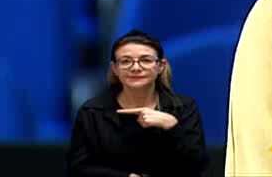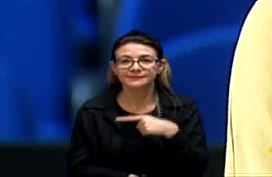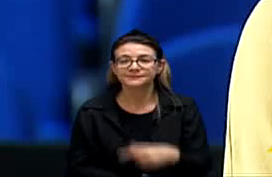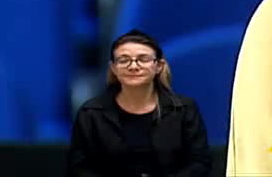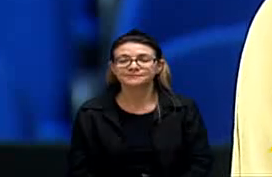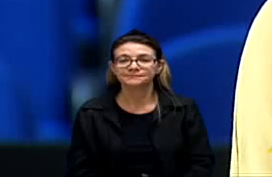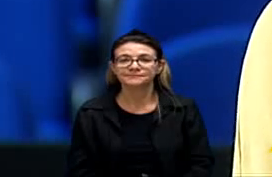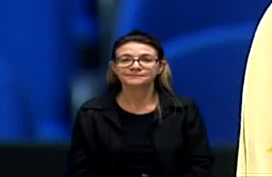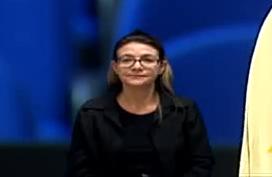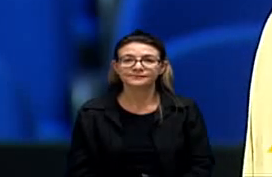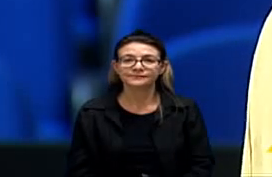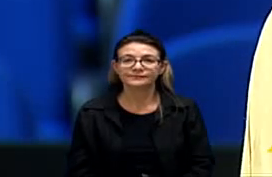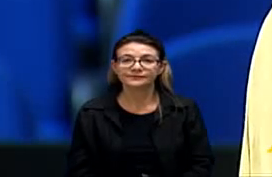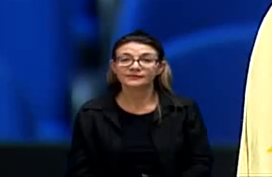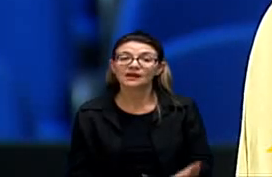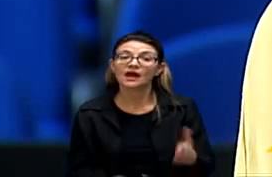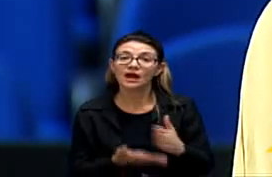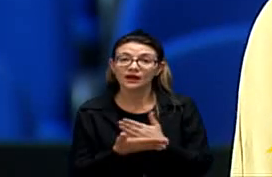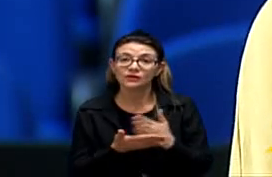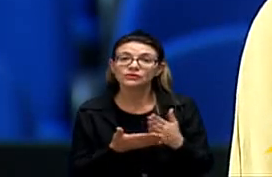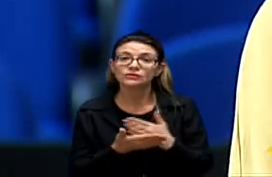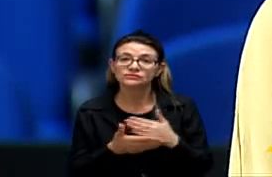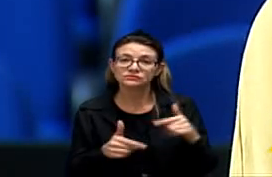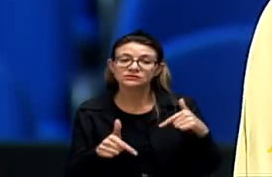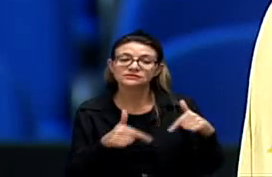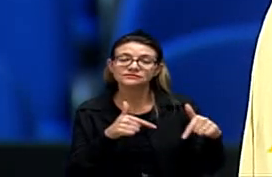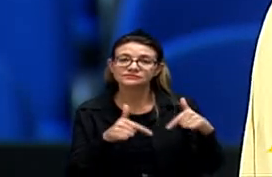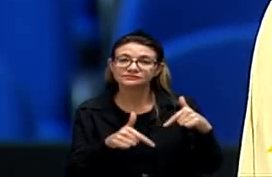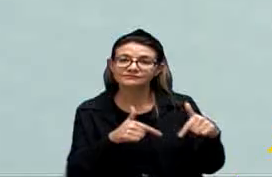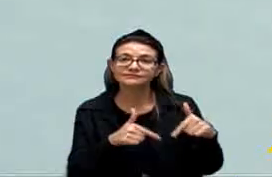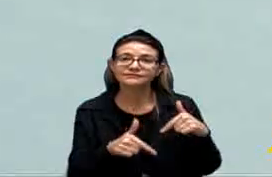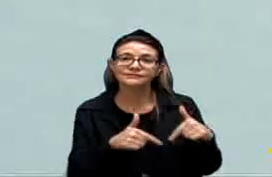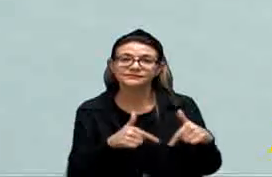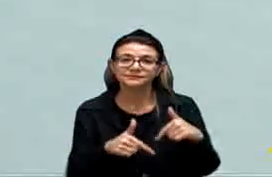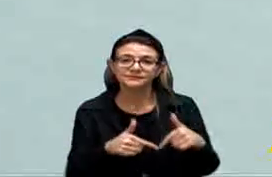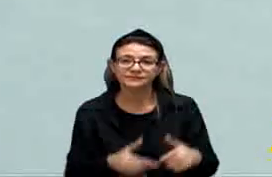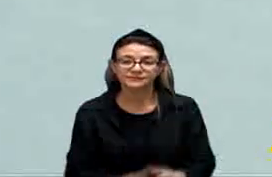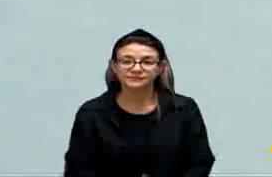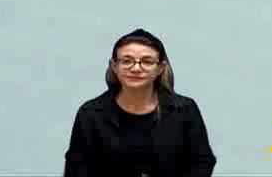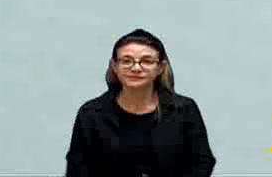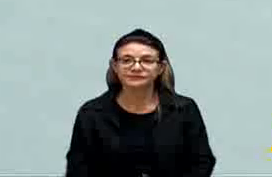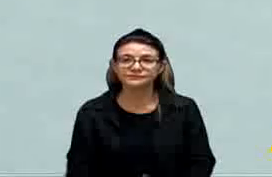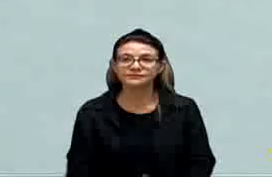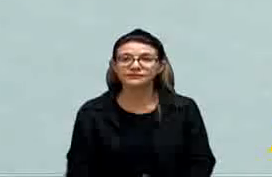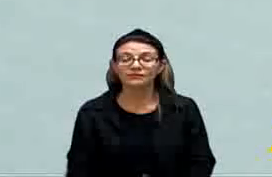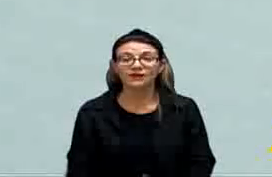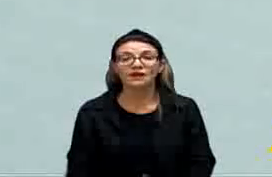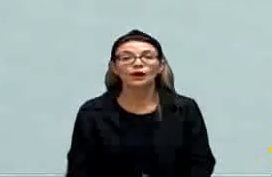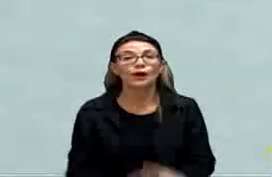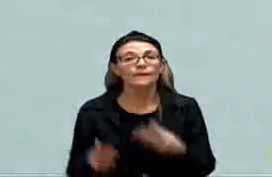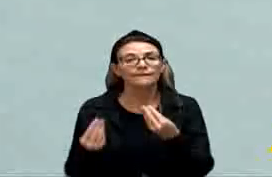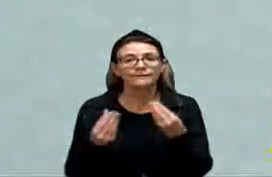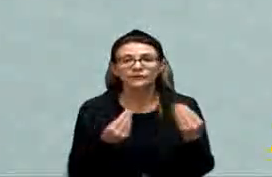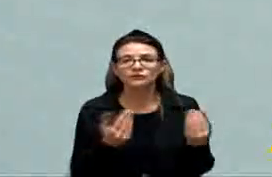mais cheg hoje estão em trabalho n que mais chega no conjunto hospitalar hoje são jovens